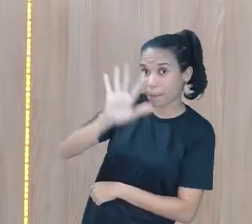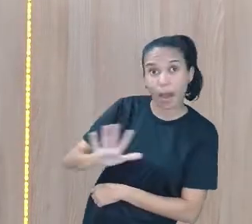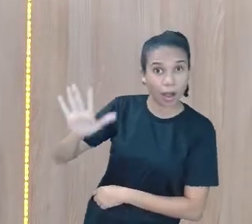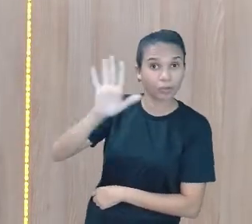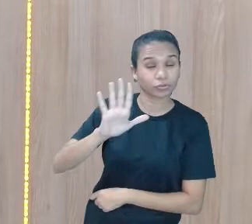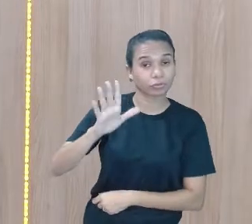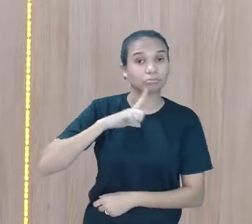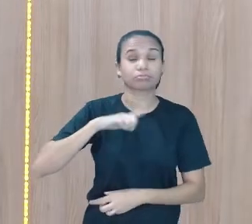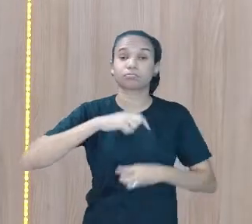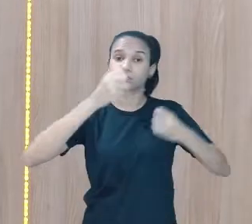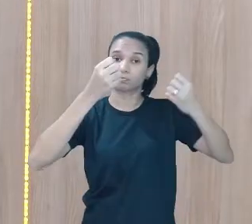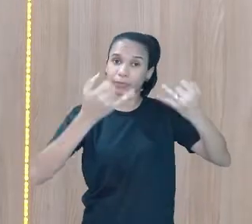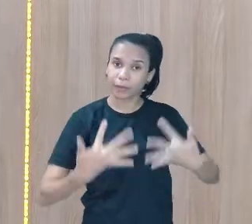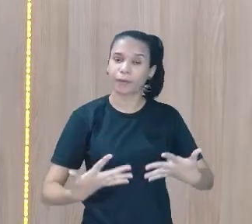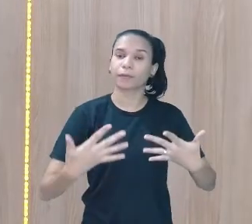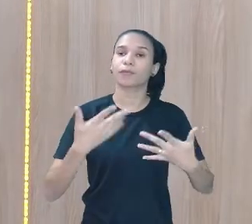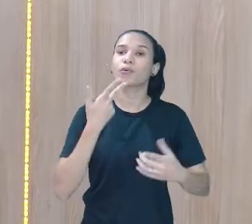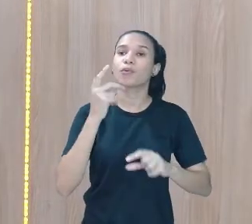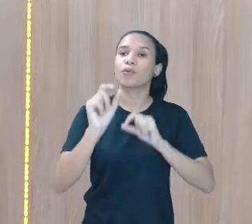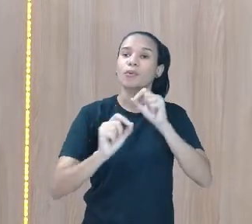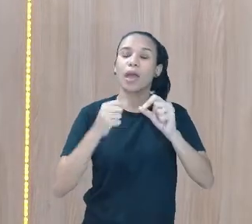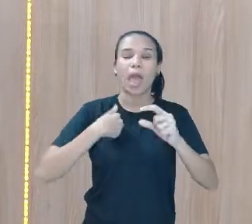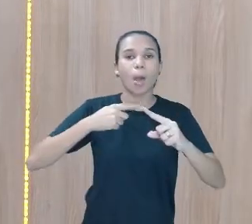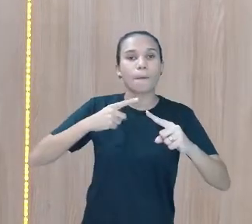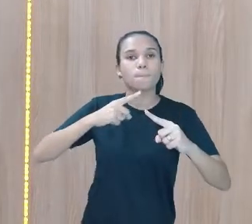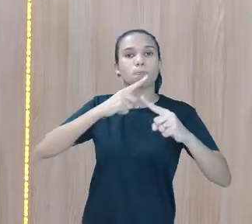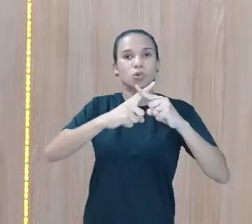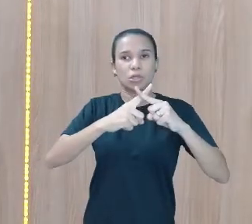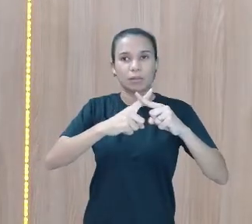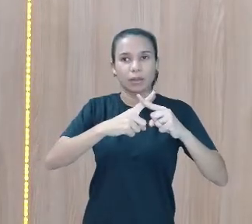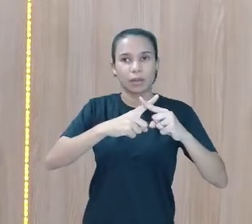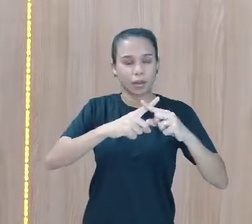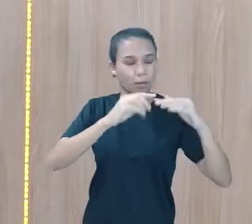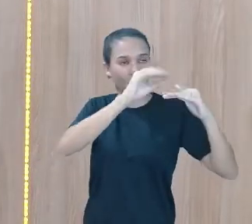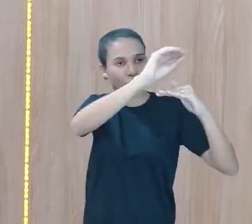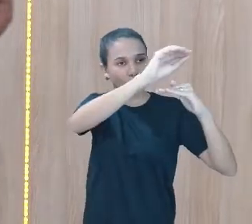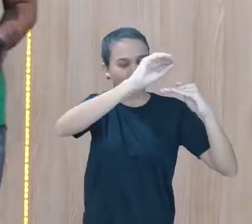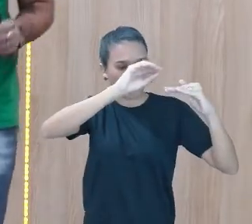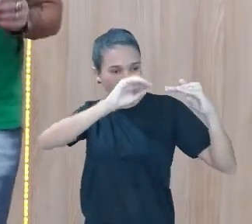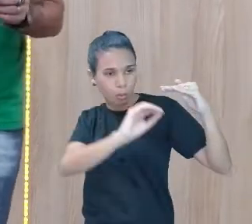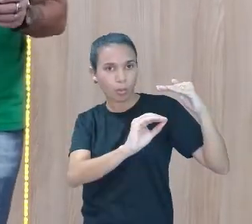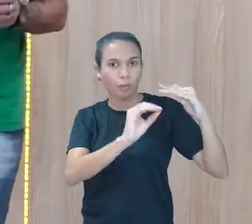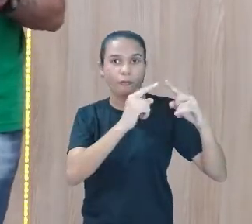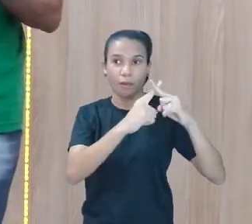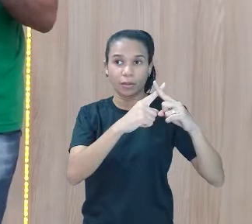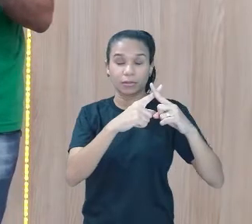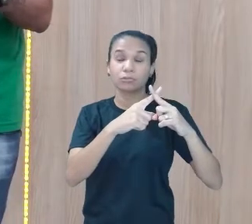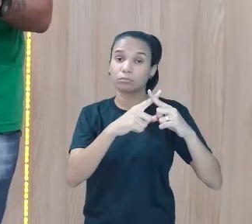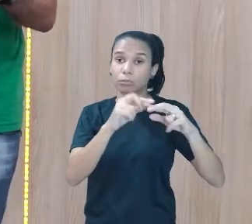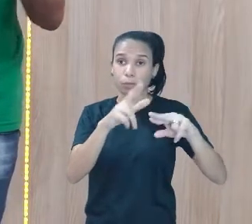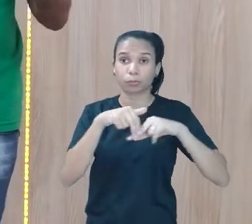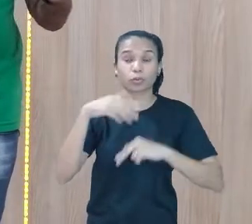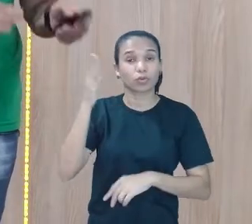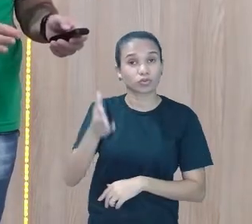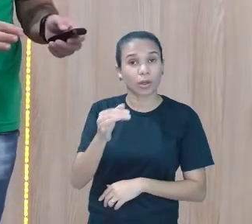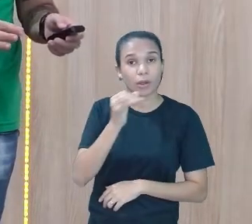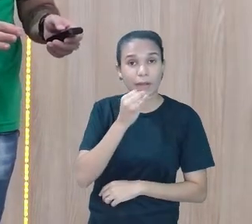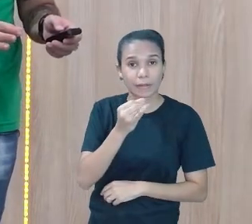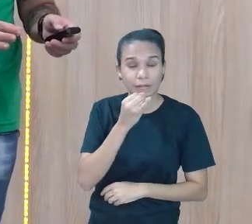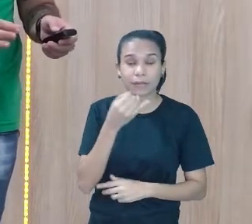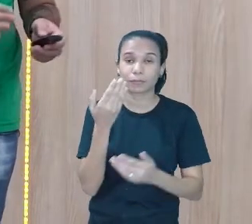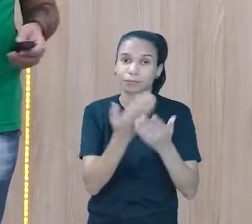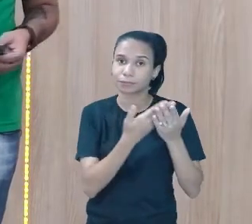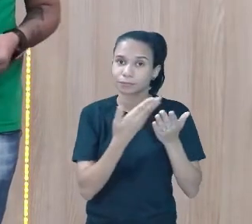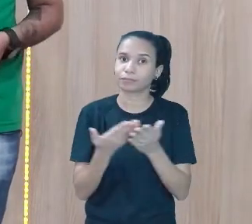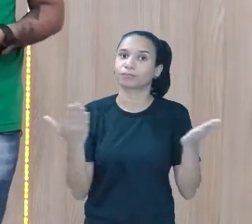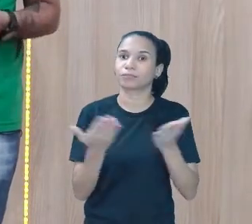aqui, eu falando, eu digo que eu multiplico sempre pelo número de cima pelo número de baixo. Você vai ver que nos exemplos da